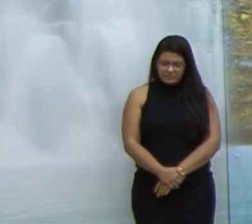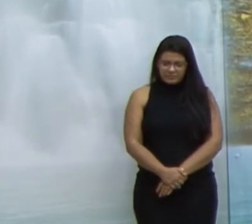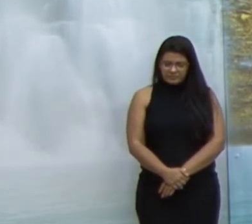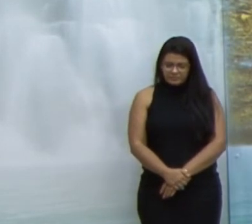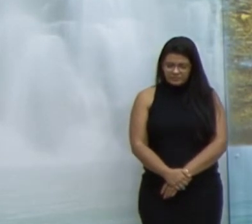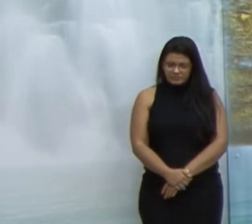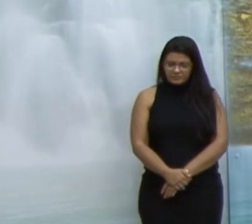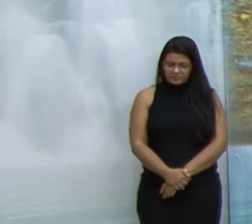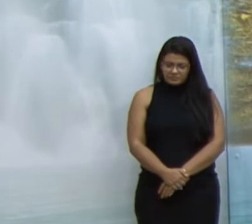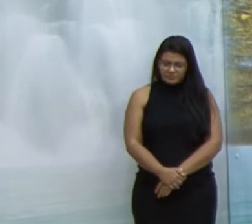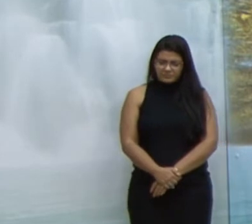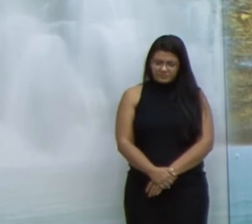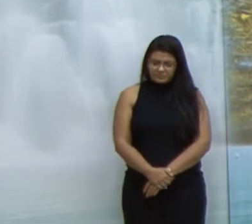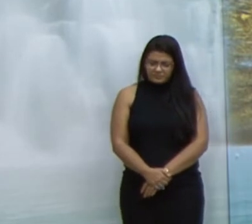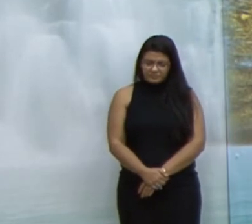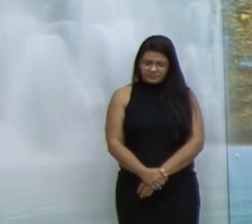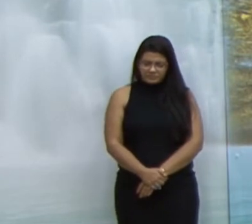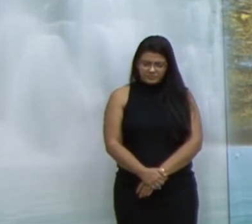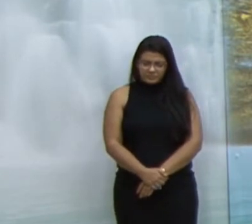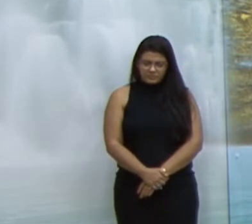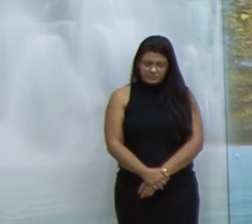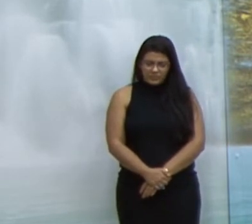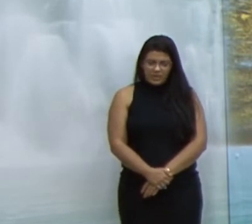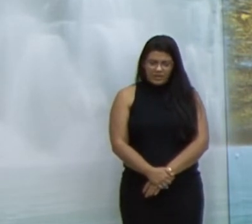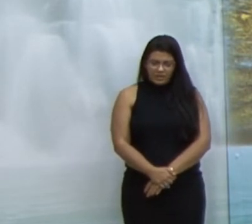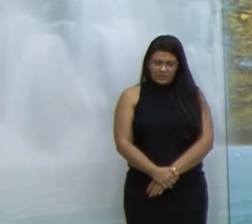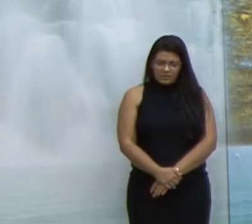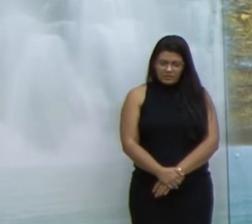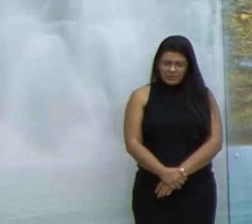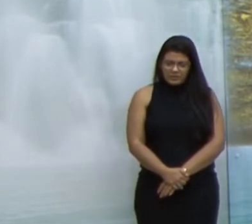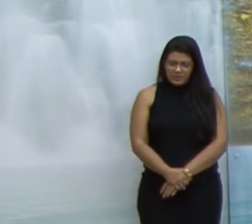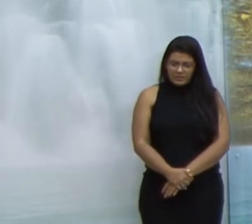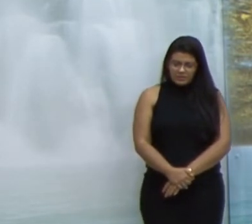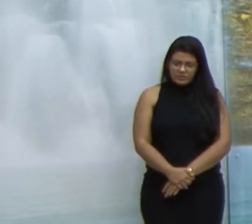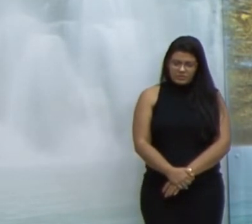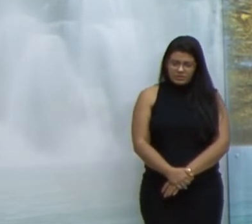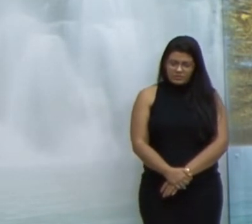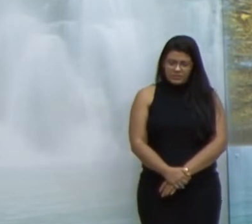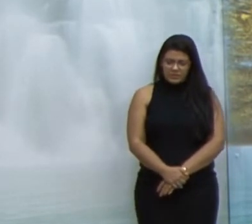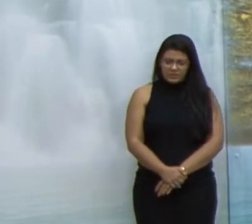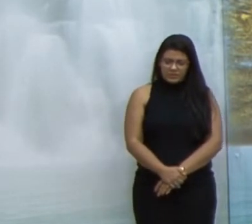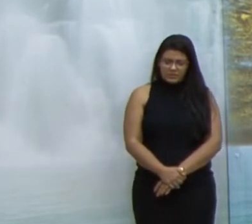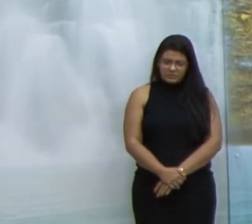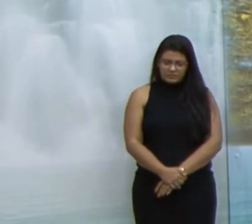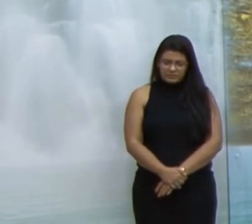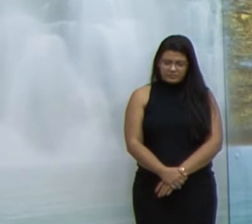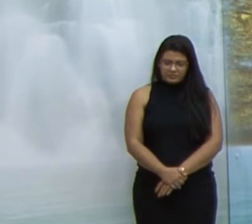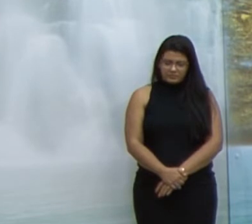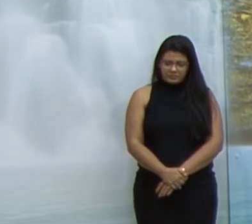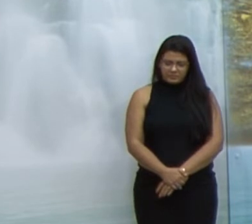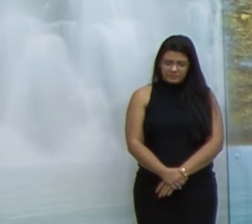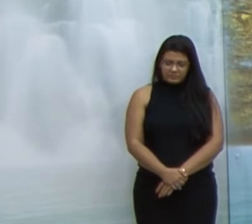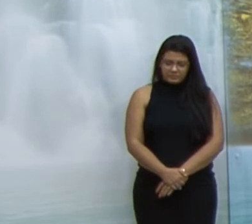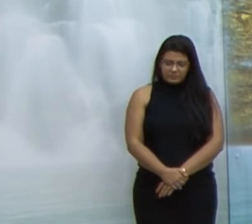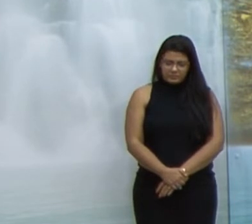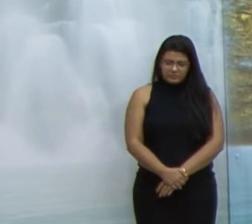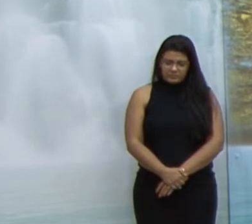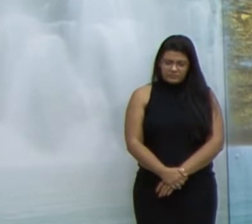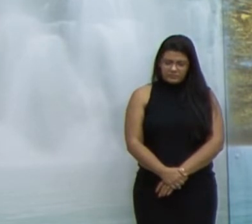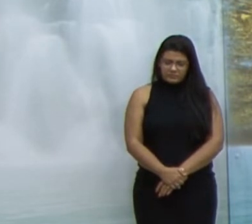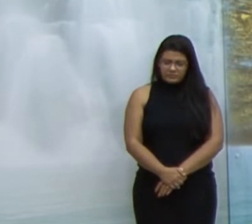Aleluia. Nada ficará encoberto que não seja revelado. Os olhos do nosso Deus são como chama de fogo. E